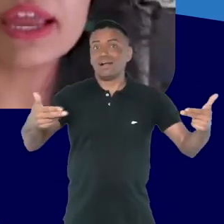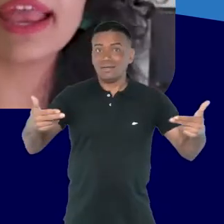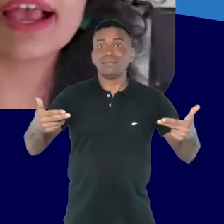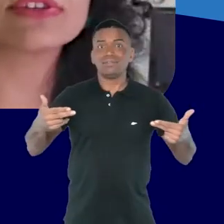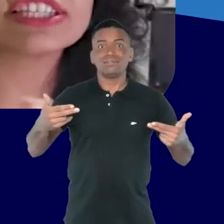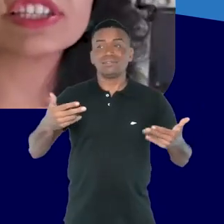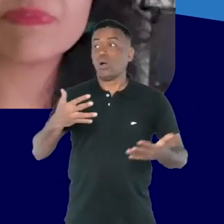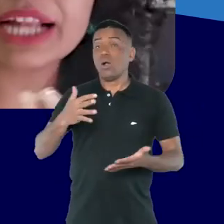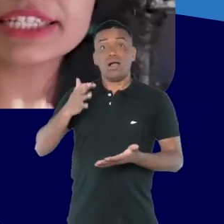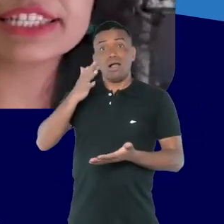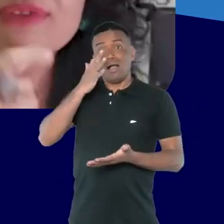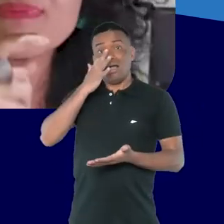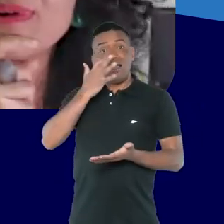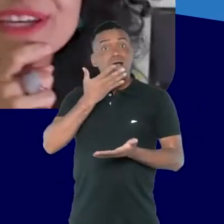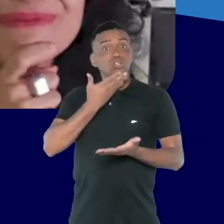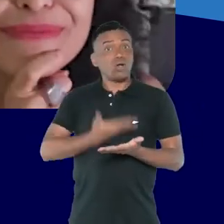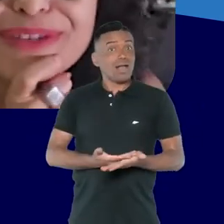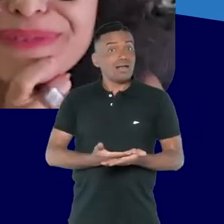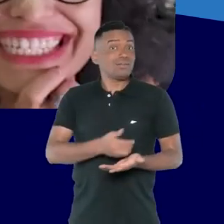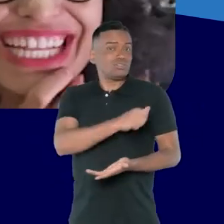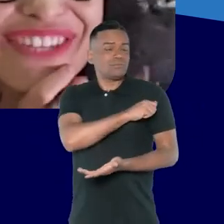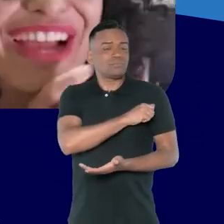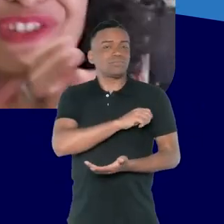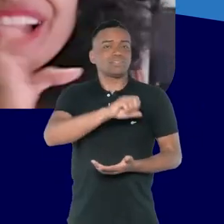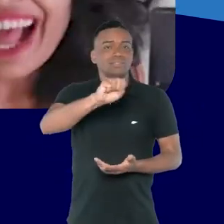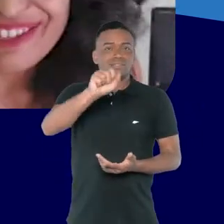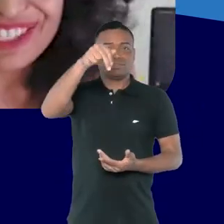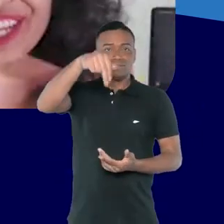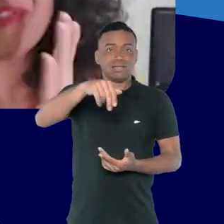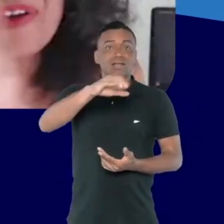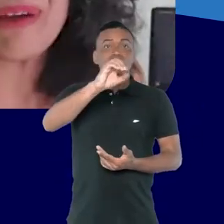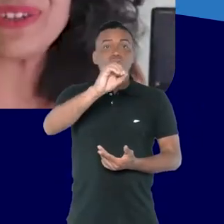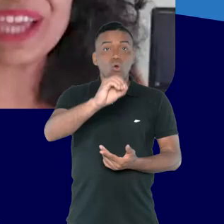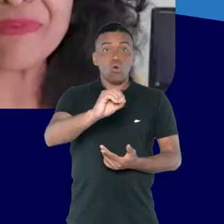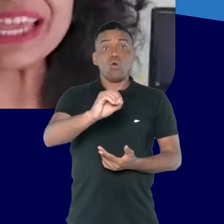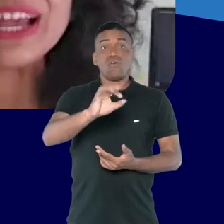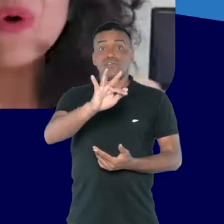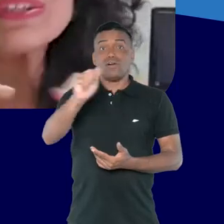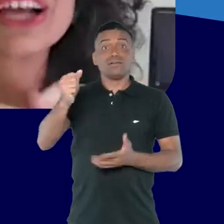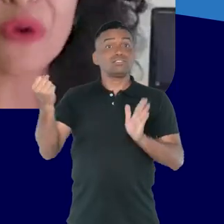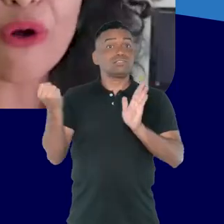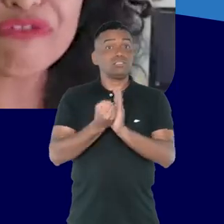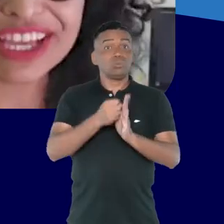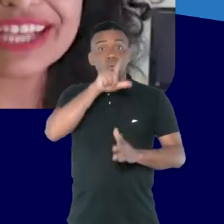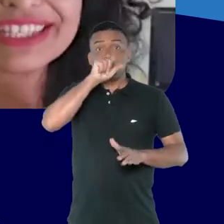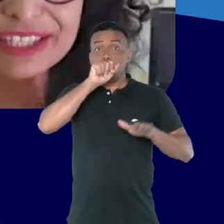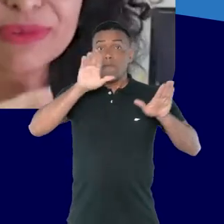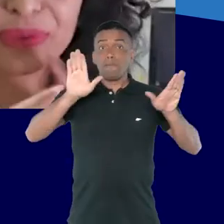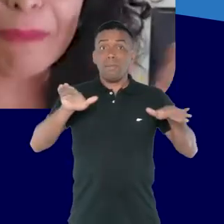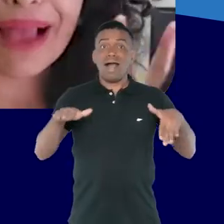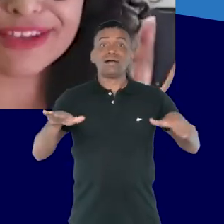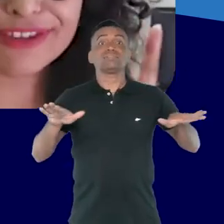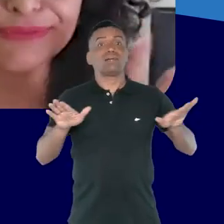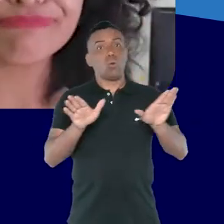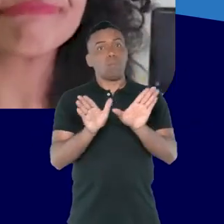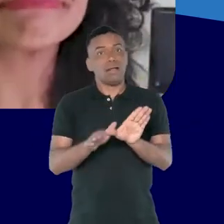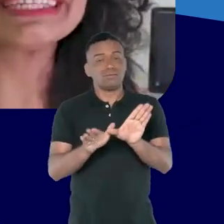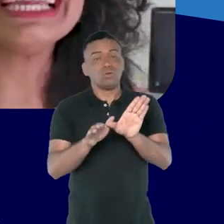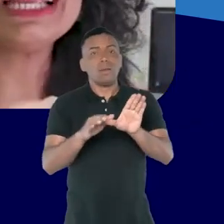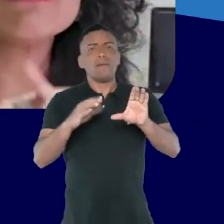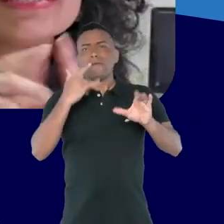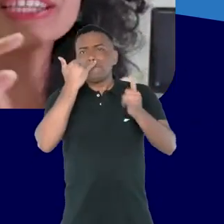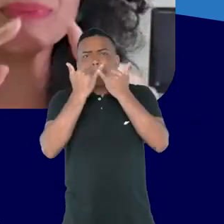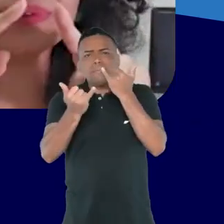religiões, as nossas práticas. Uma coisa que eu mostrei para os meninos é que eles ficaram chocados. Acho que esse foi o que eu mais choquei. O Sankofa, que é esse símbolo do pássaro,